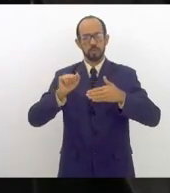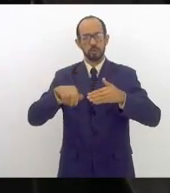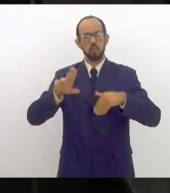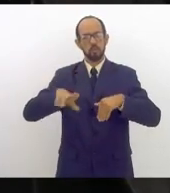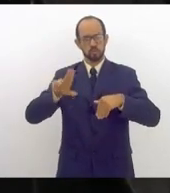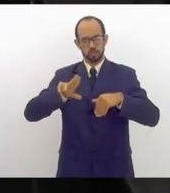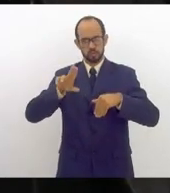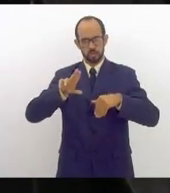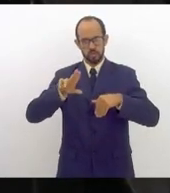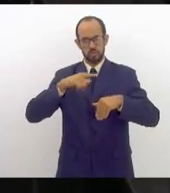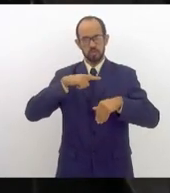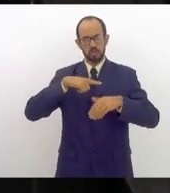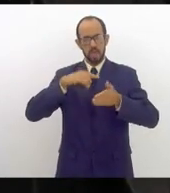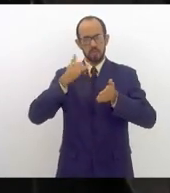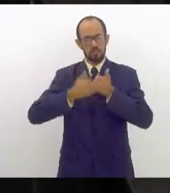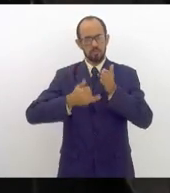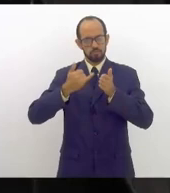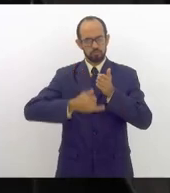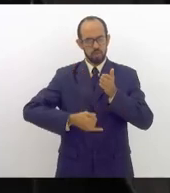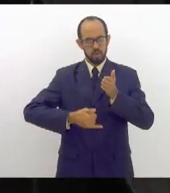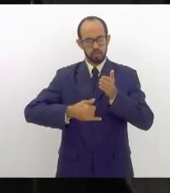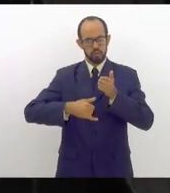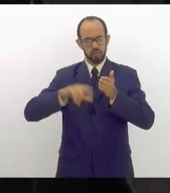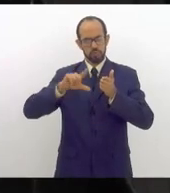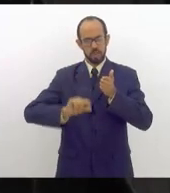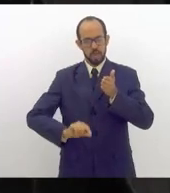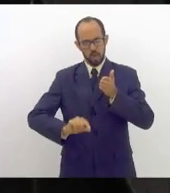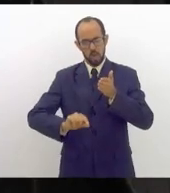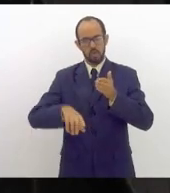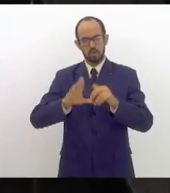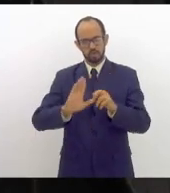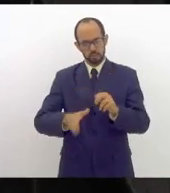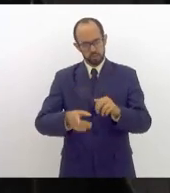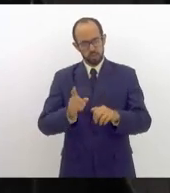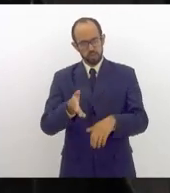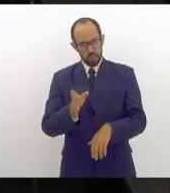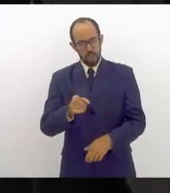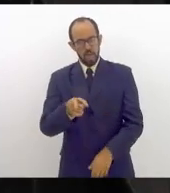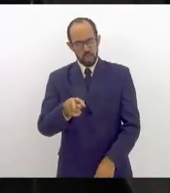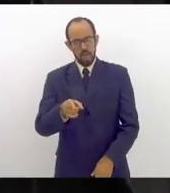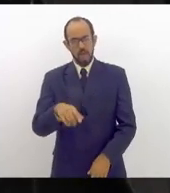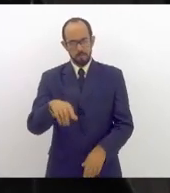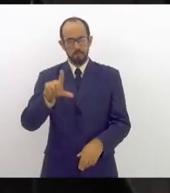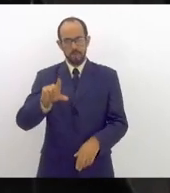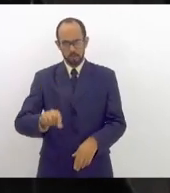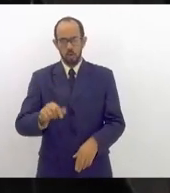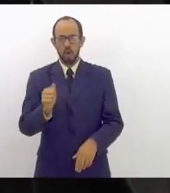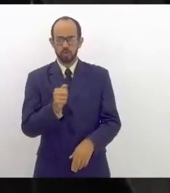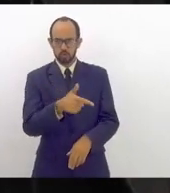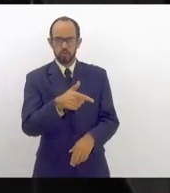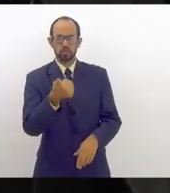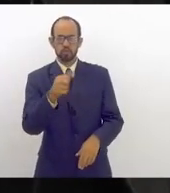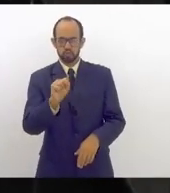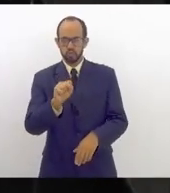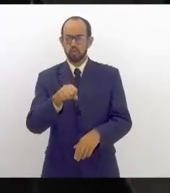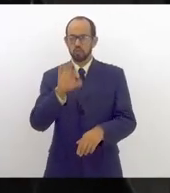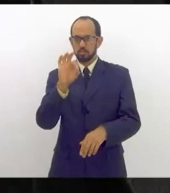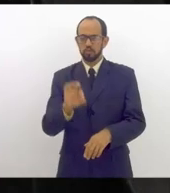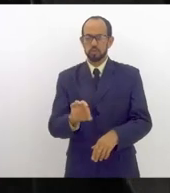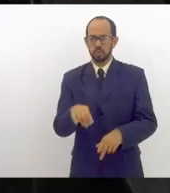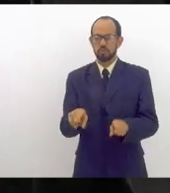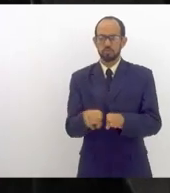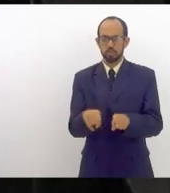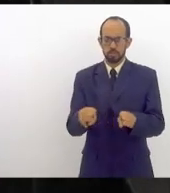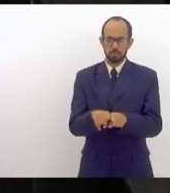de consumo menor que já são inferior a 18 pontos percentuais e tem alíquotas